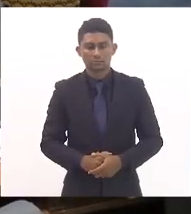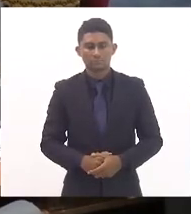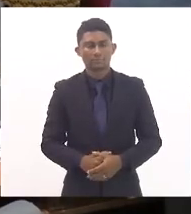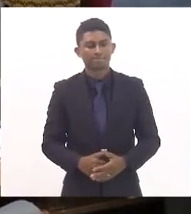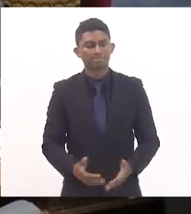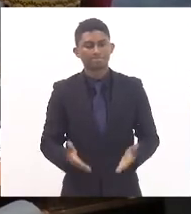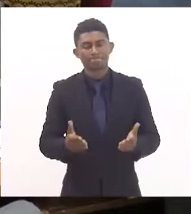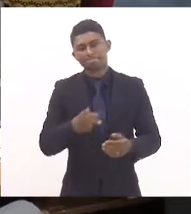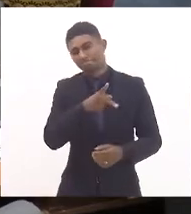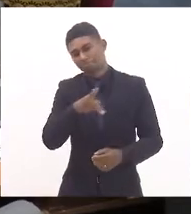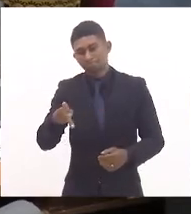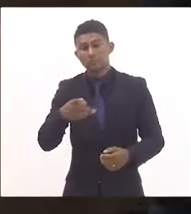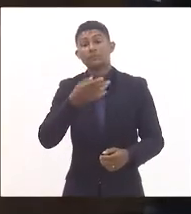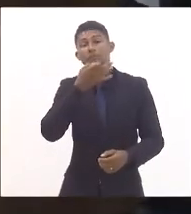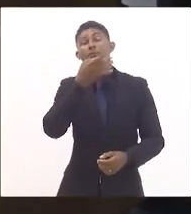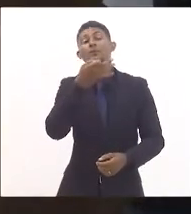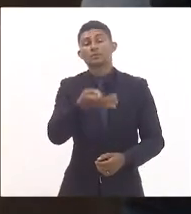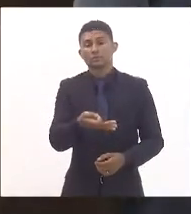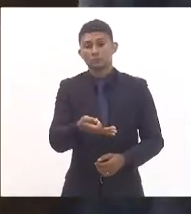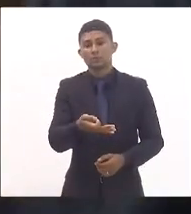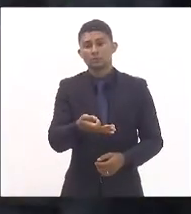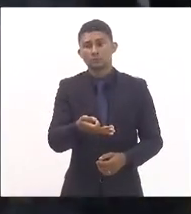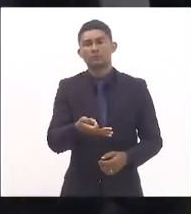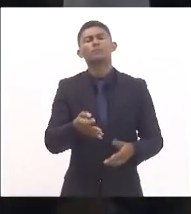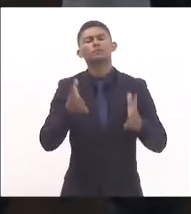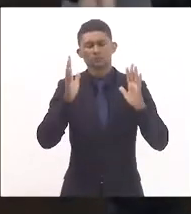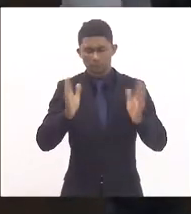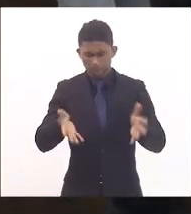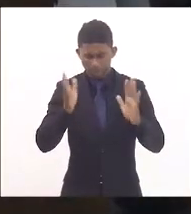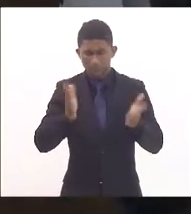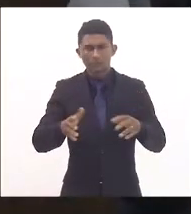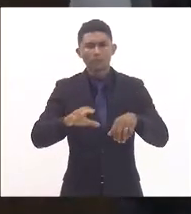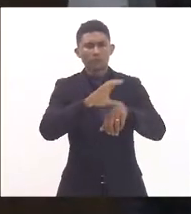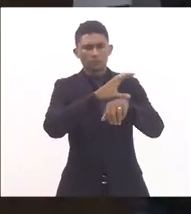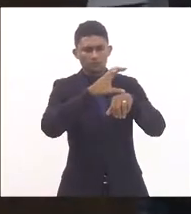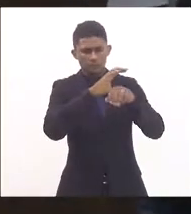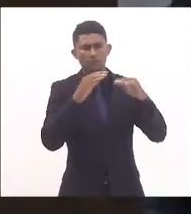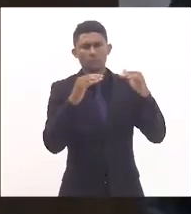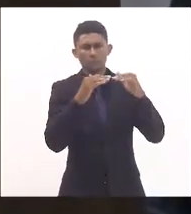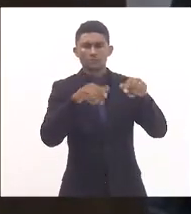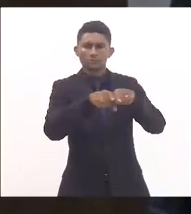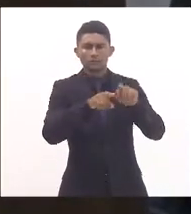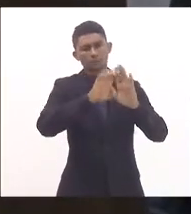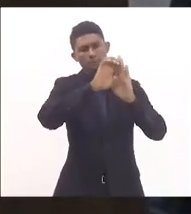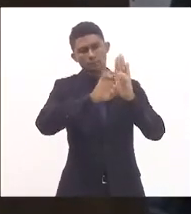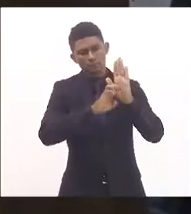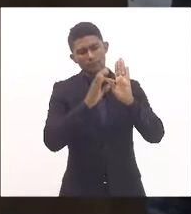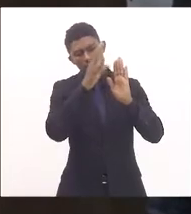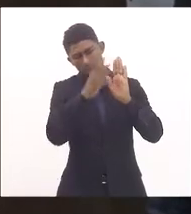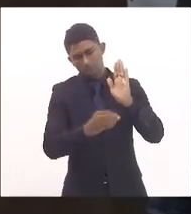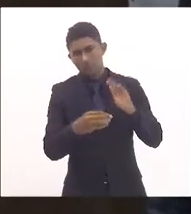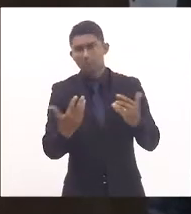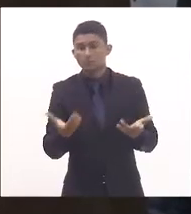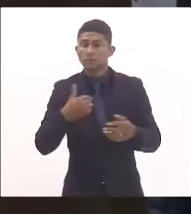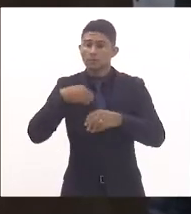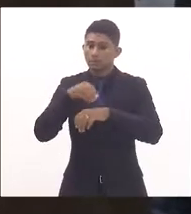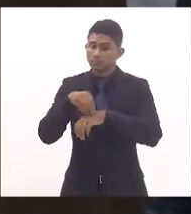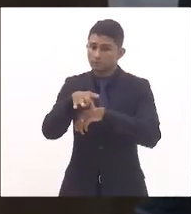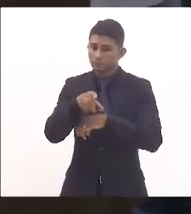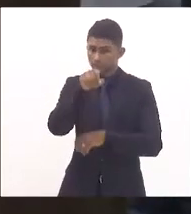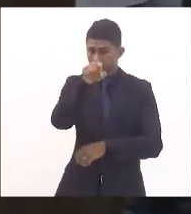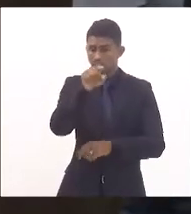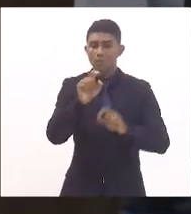Presidente, o parecer já foi emitido pela constitucionalidade com emendas. Eu queria sugerir a Vossa